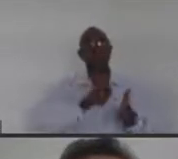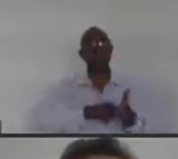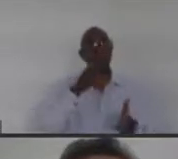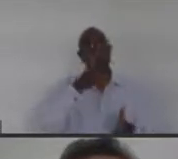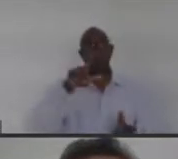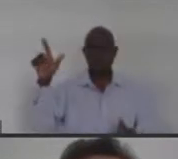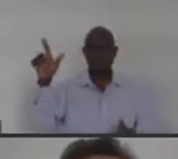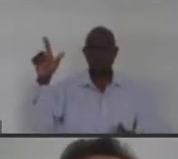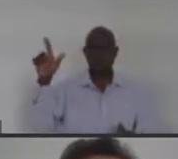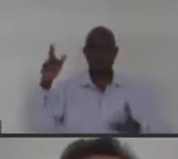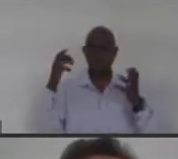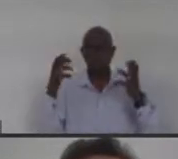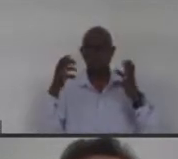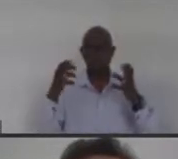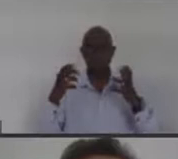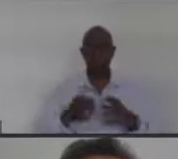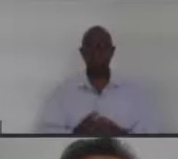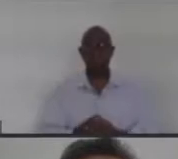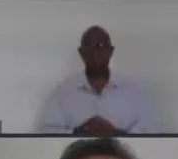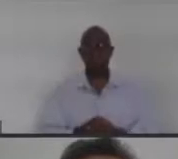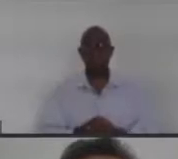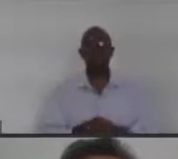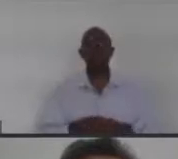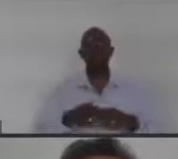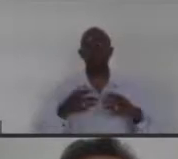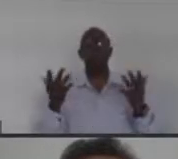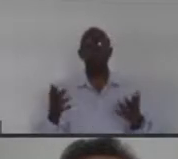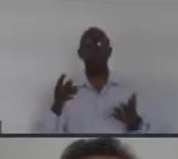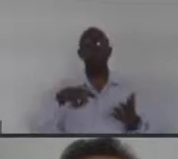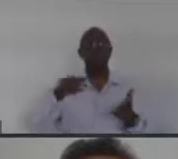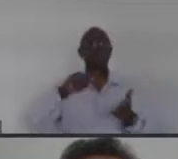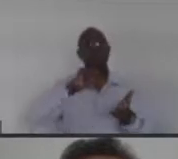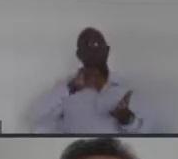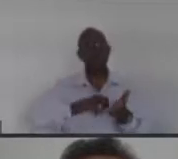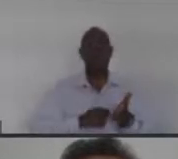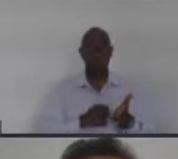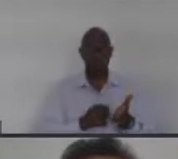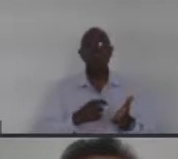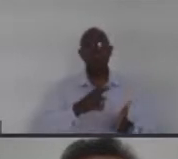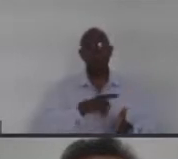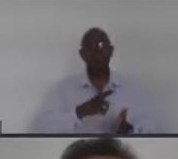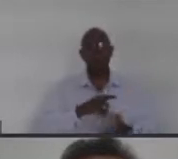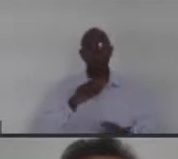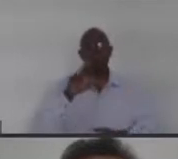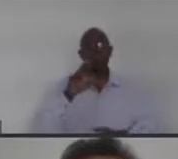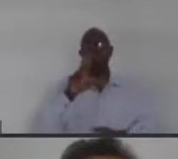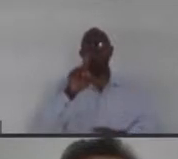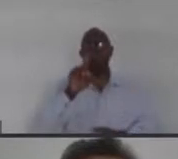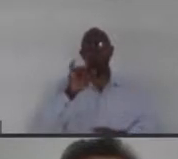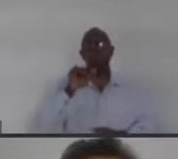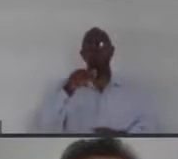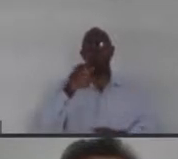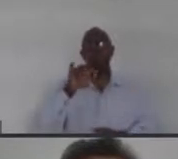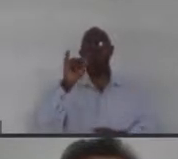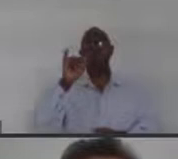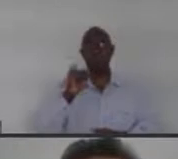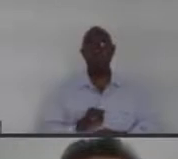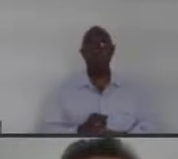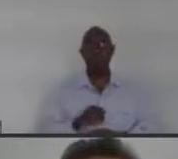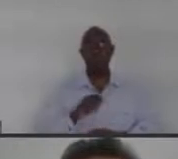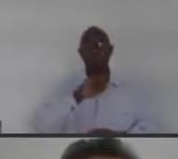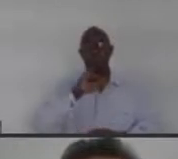urgência? Então, os vereadores que subscrevem o pedido de urgência, o vereador Rudinei, o vereador